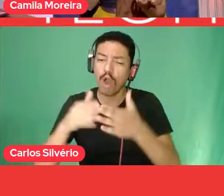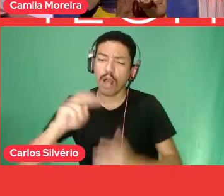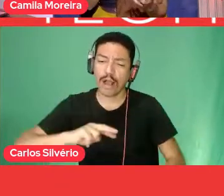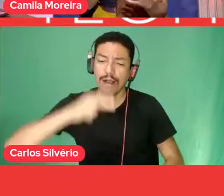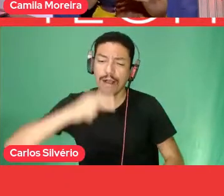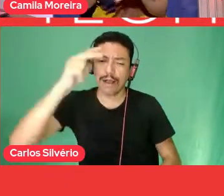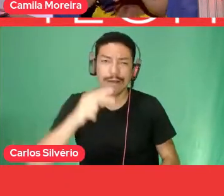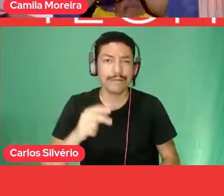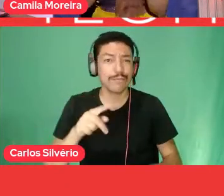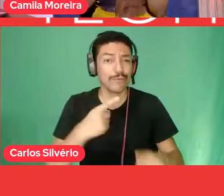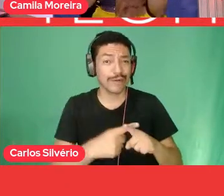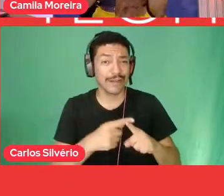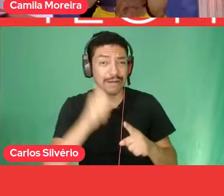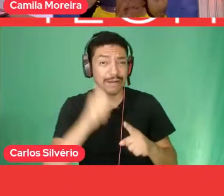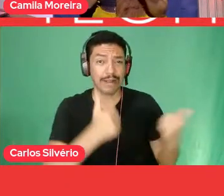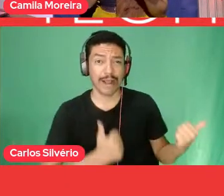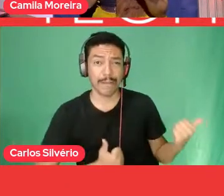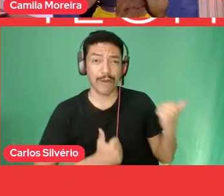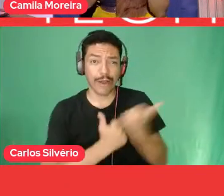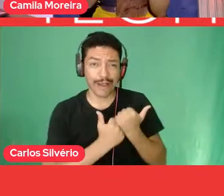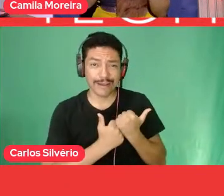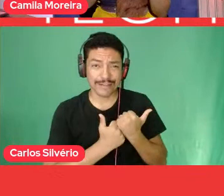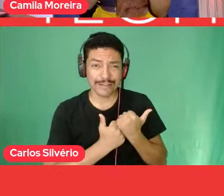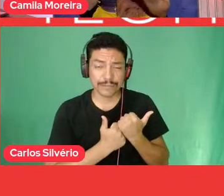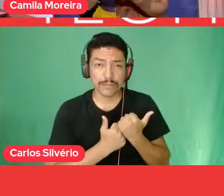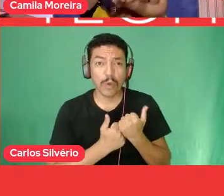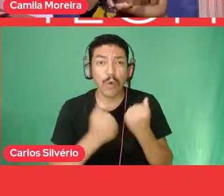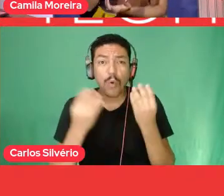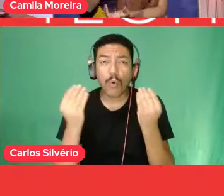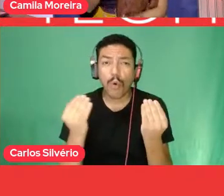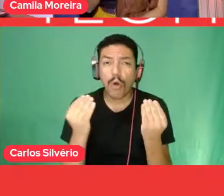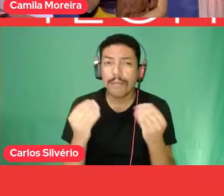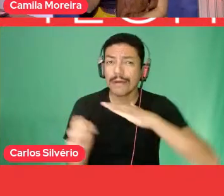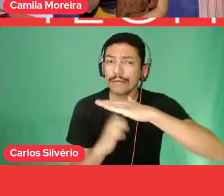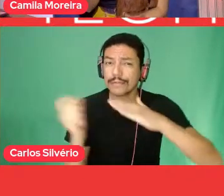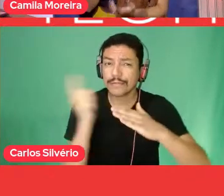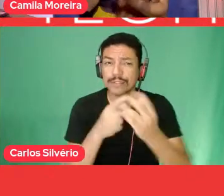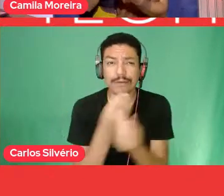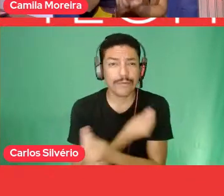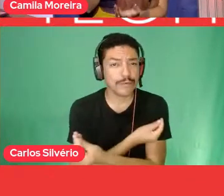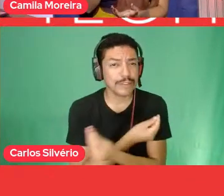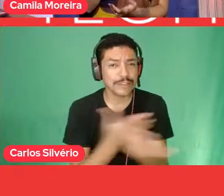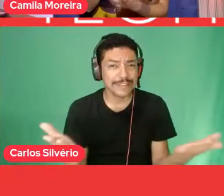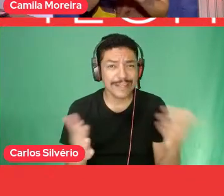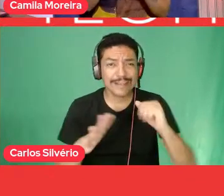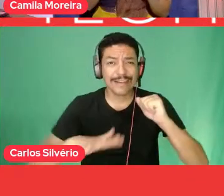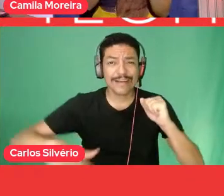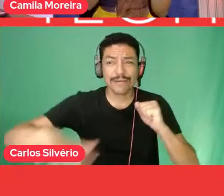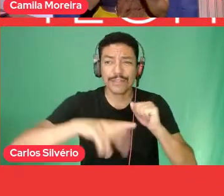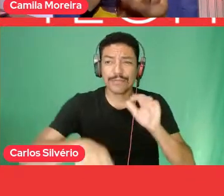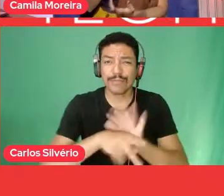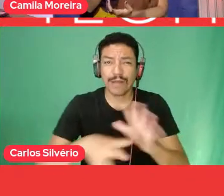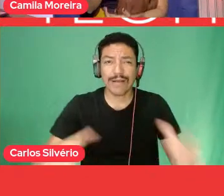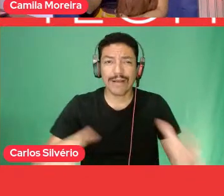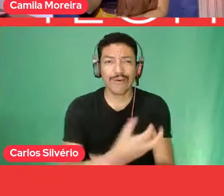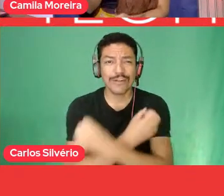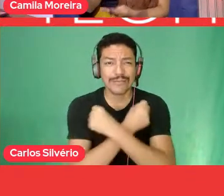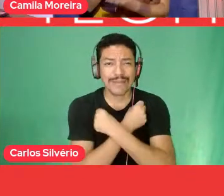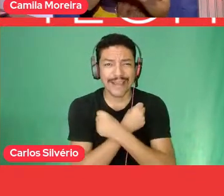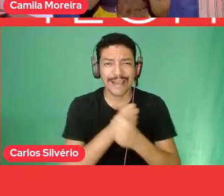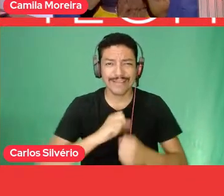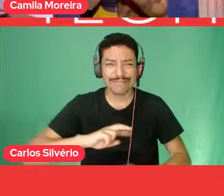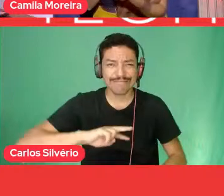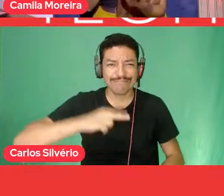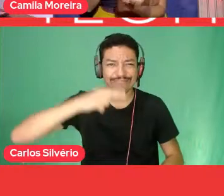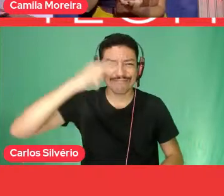amparando de alguma forma. Então, como que as empresas conseguem proporcionar esse ambiente de acolhida, de crescimento de